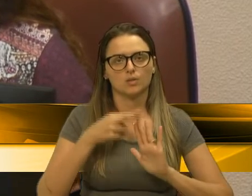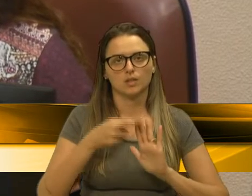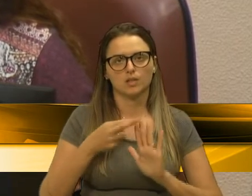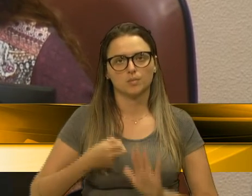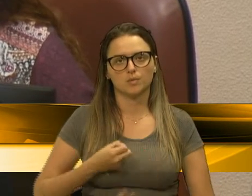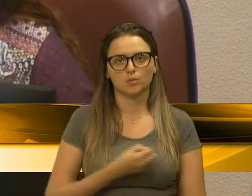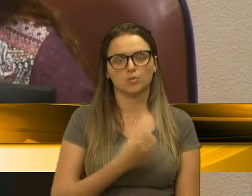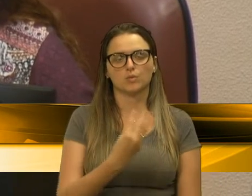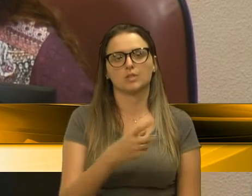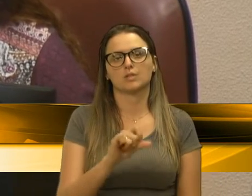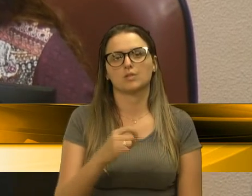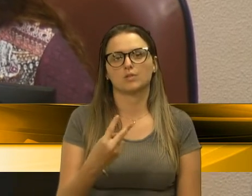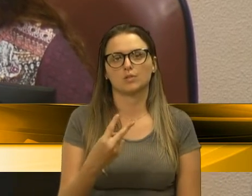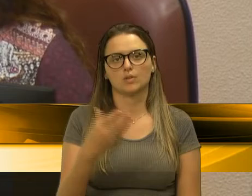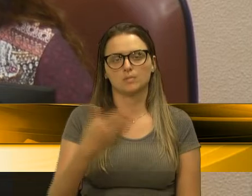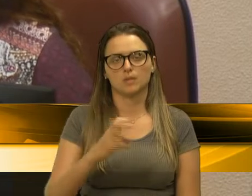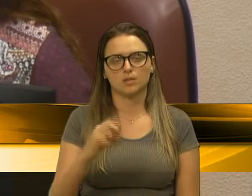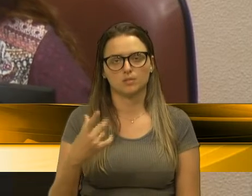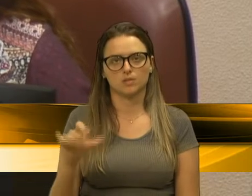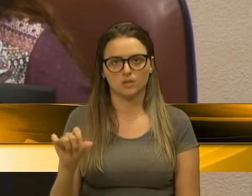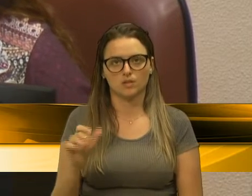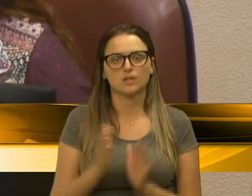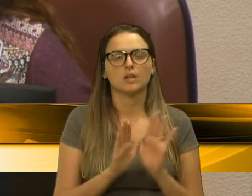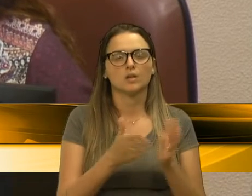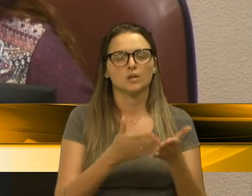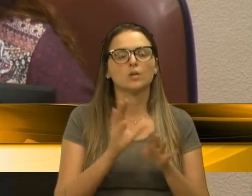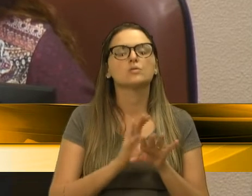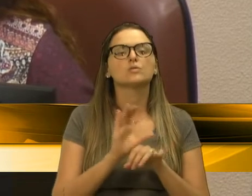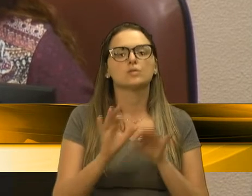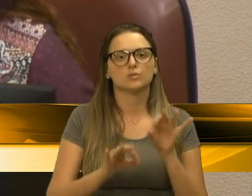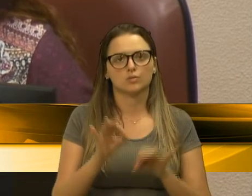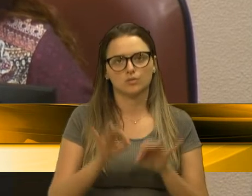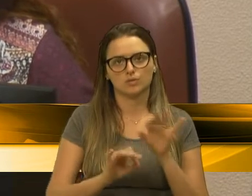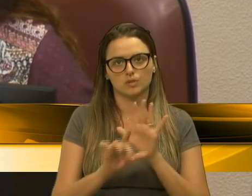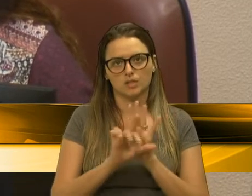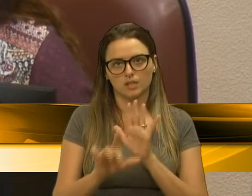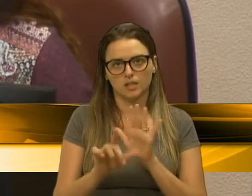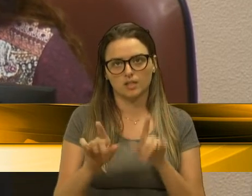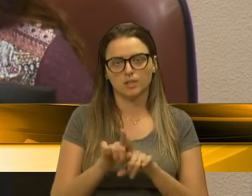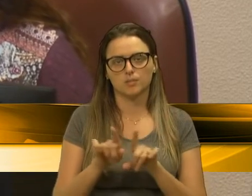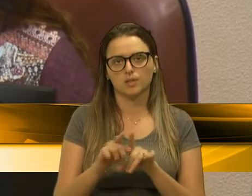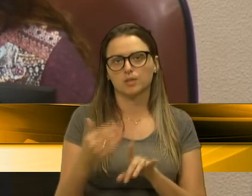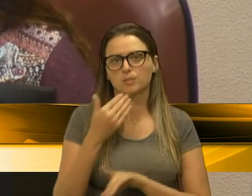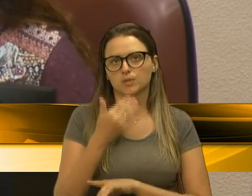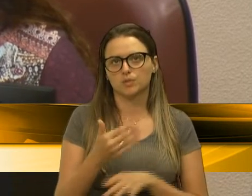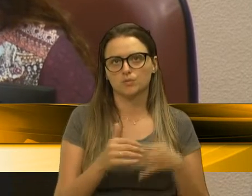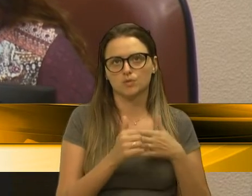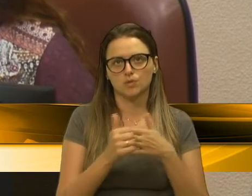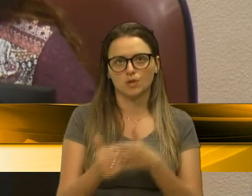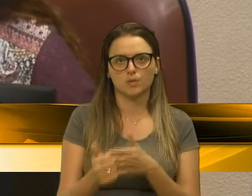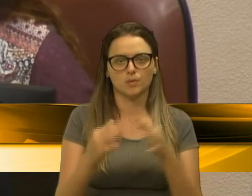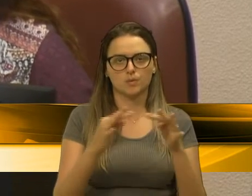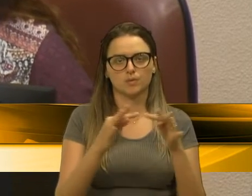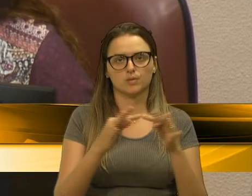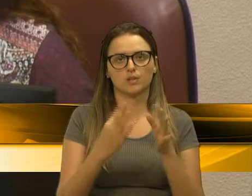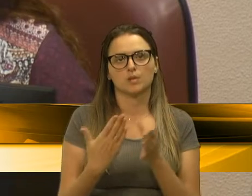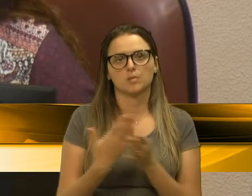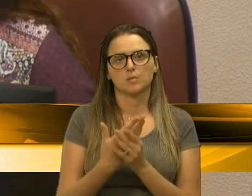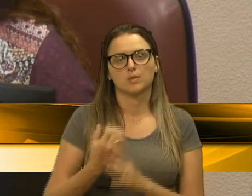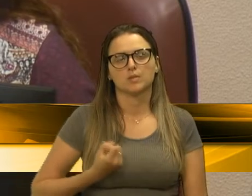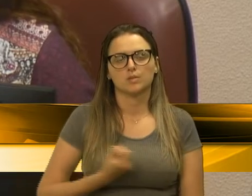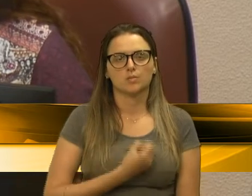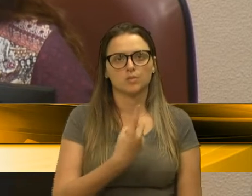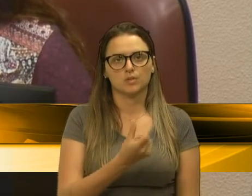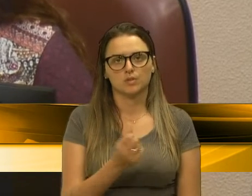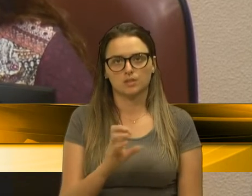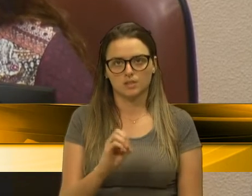requerimento número 392/2019 da Comissão de Constituição, Justiça e Legislação, encaminhamos o pedido de orientação técnica para o processo número